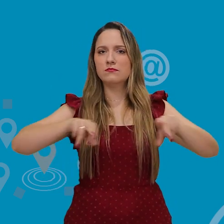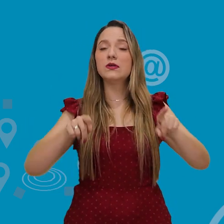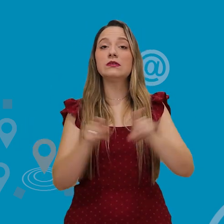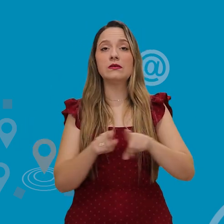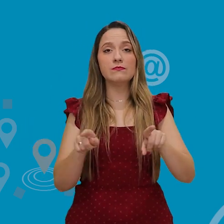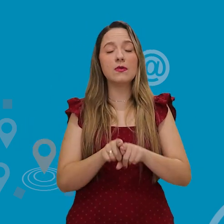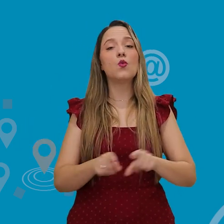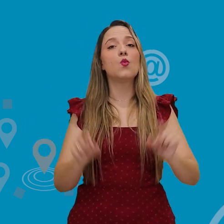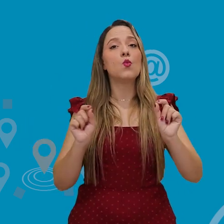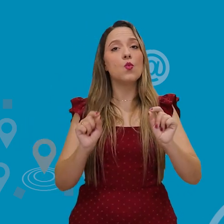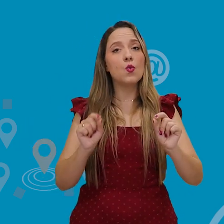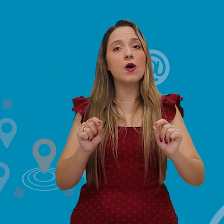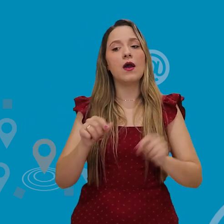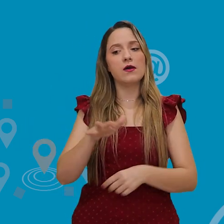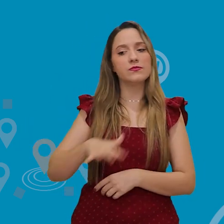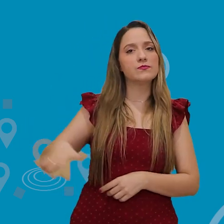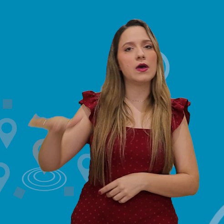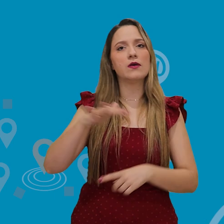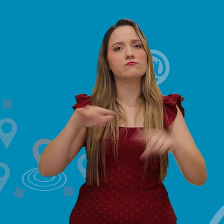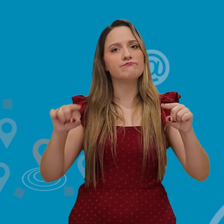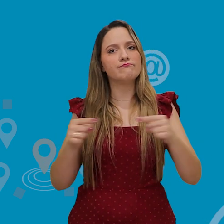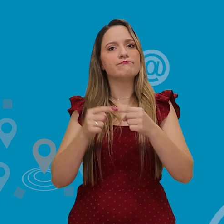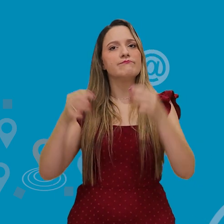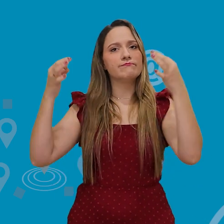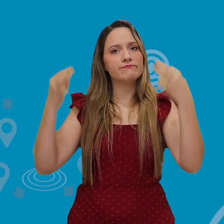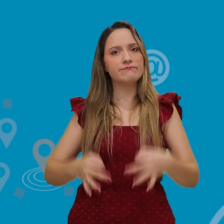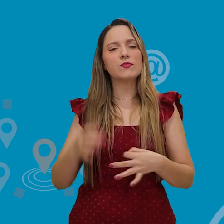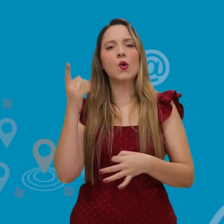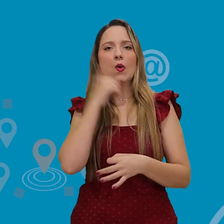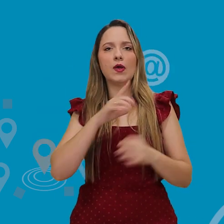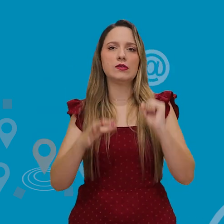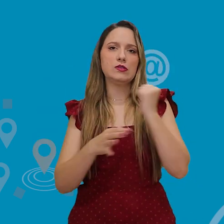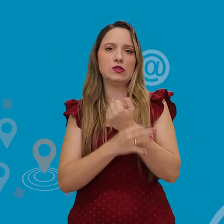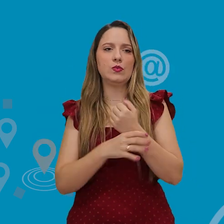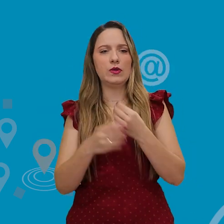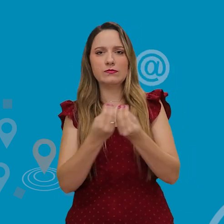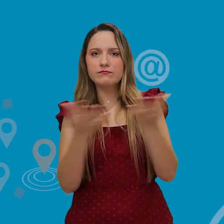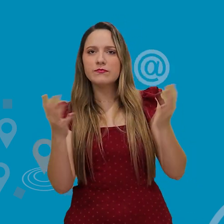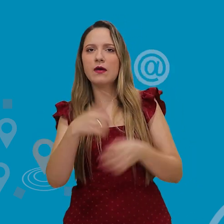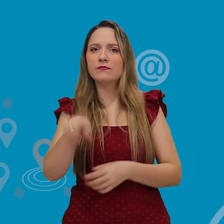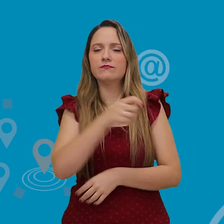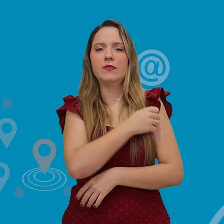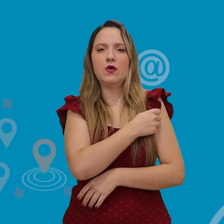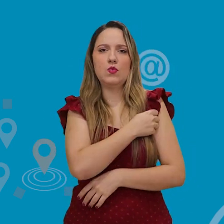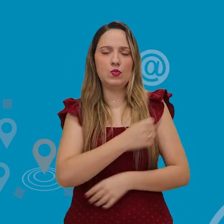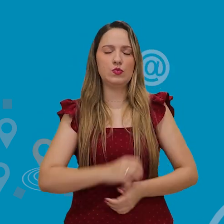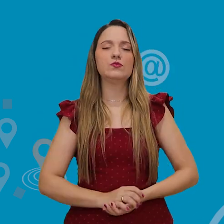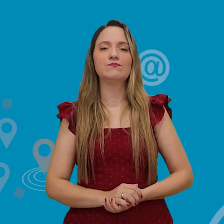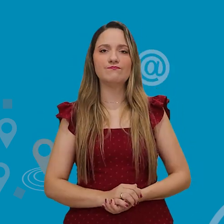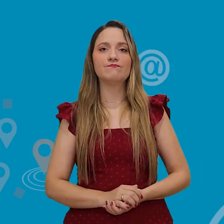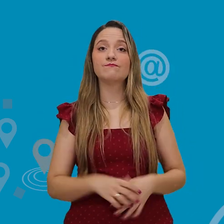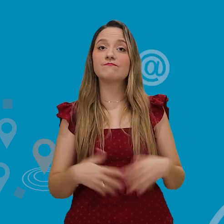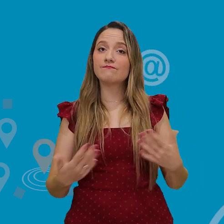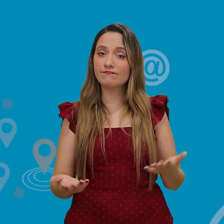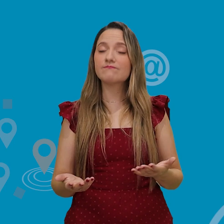gente tenha os materiais adequados para trazer a devida segurança, né, aos nossos alunos. Então, eu vejo